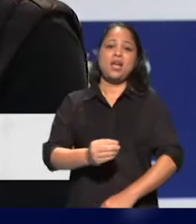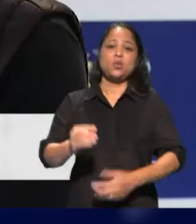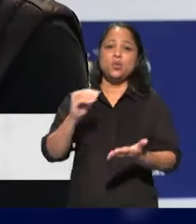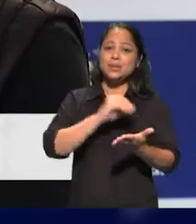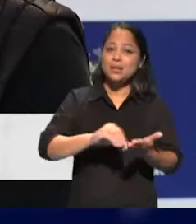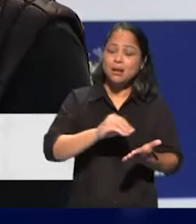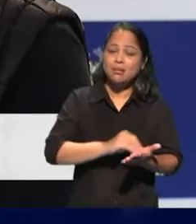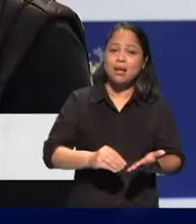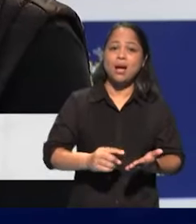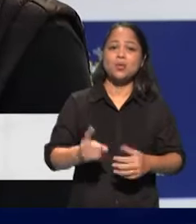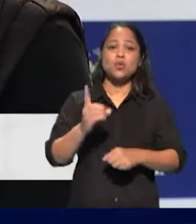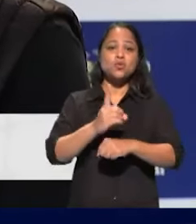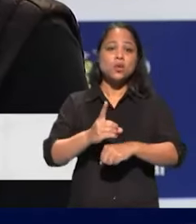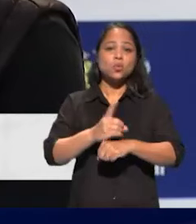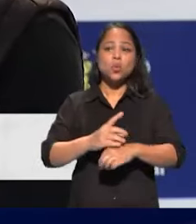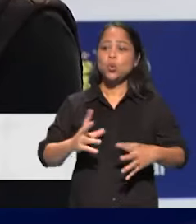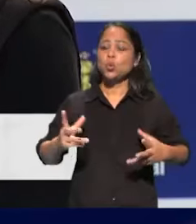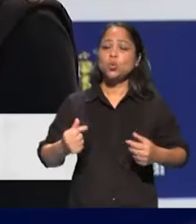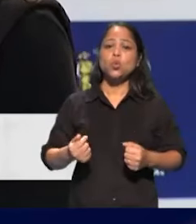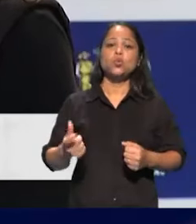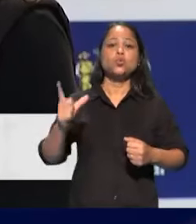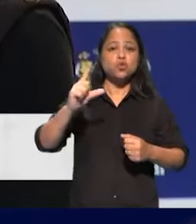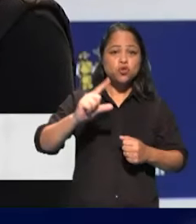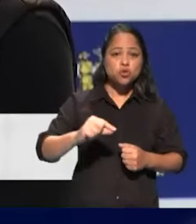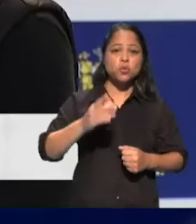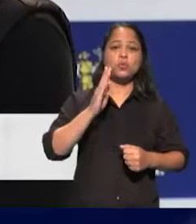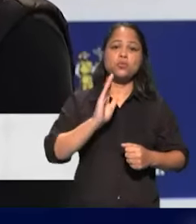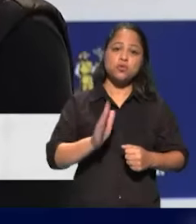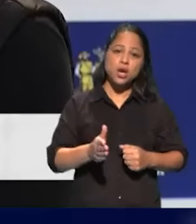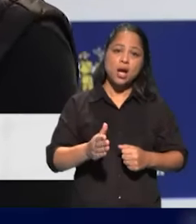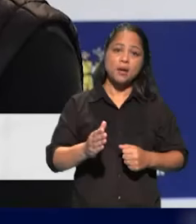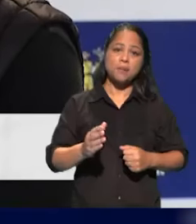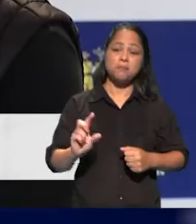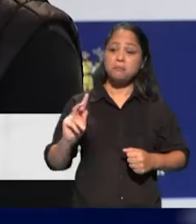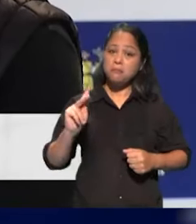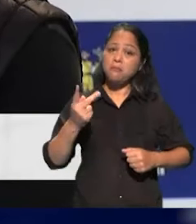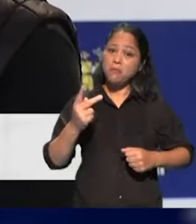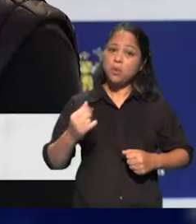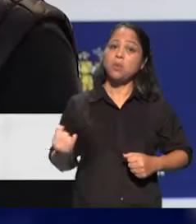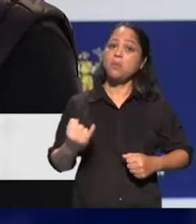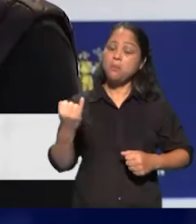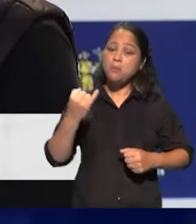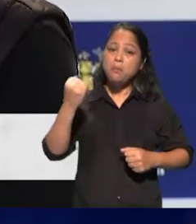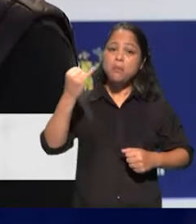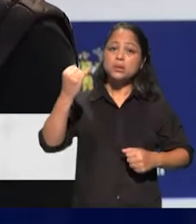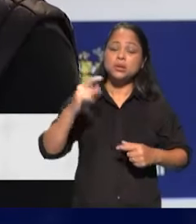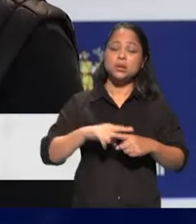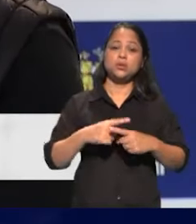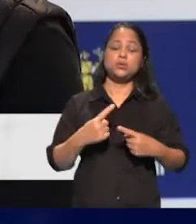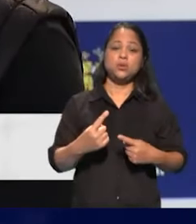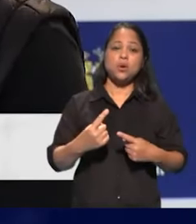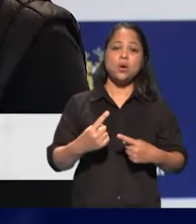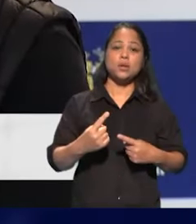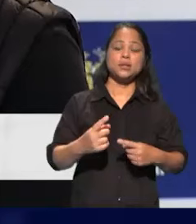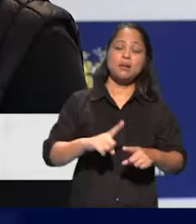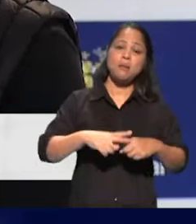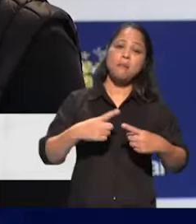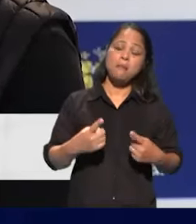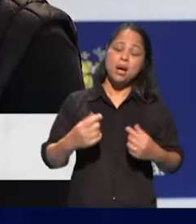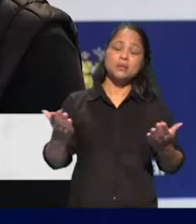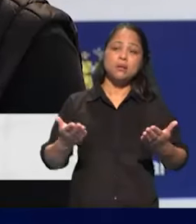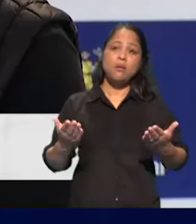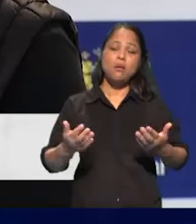diretores nessa economia vão gerar também um valor importante para contribuir nesse fechamento de conta nesse desafio de